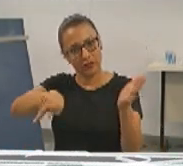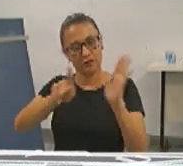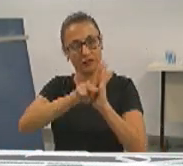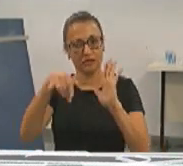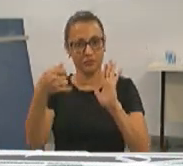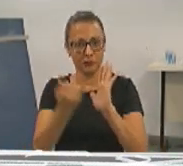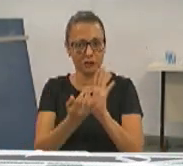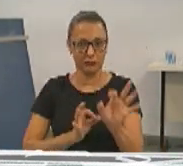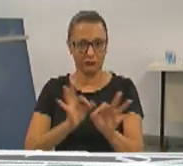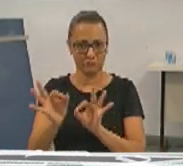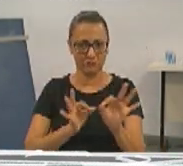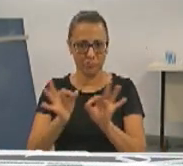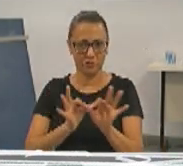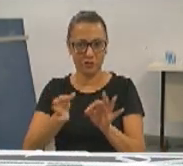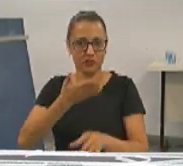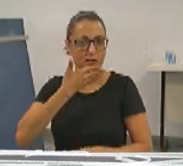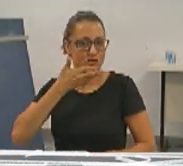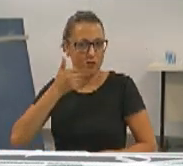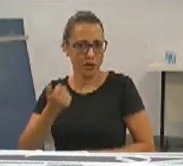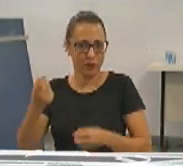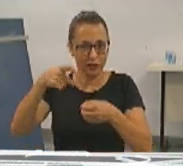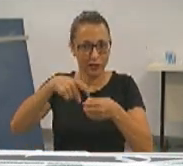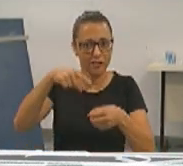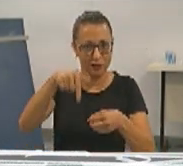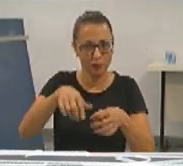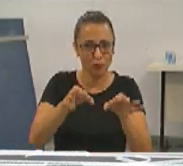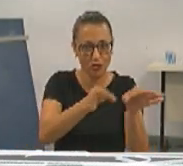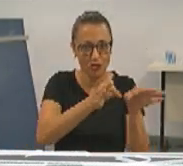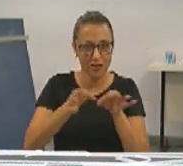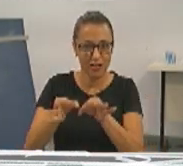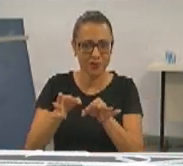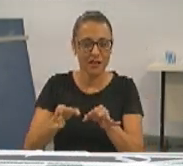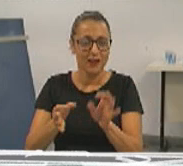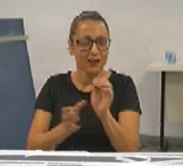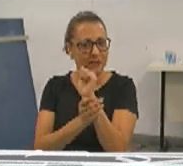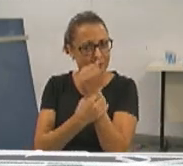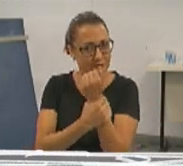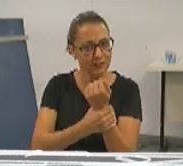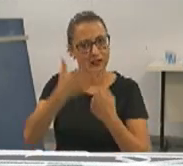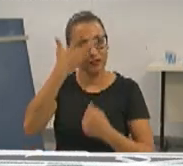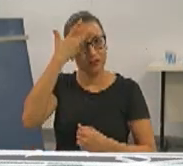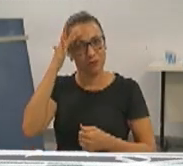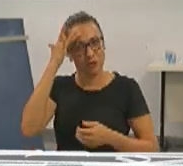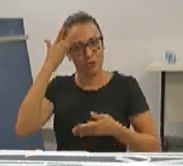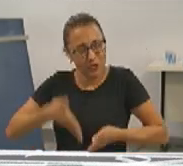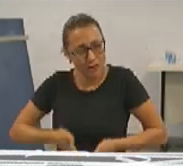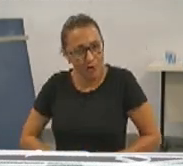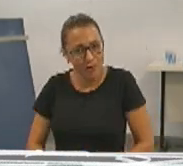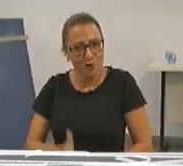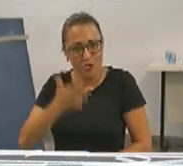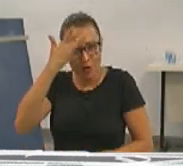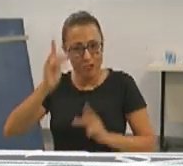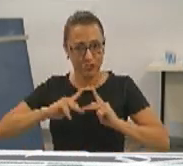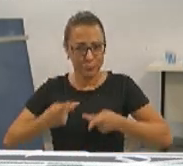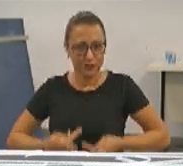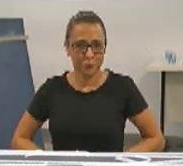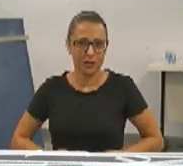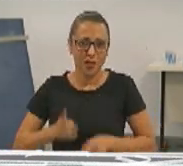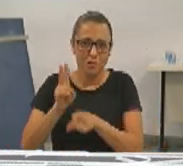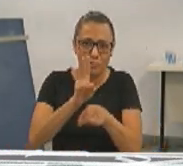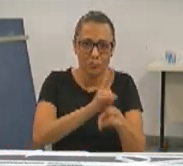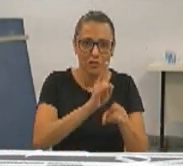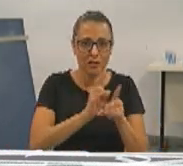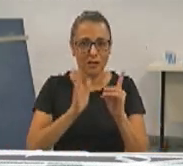e programas voltados à melhoria dos processos internos, da segurança do paciente, da humanização do nascimento, do atendimento aos pacientes